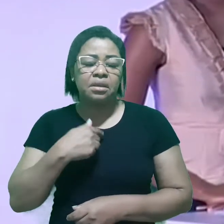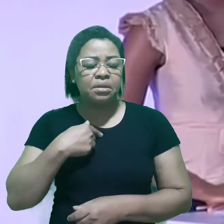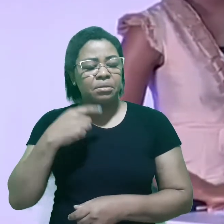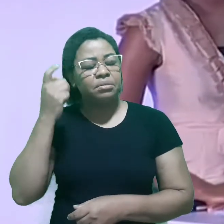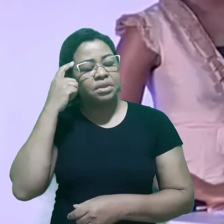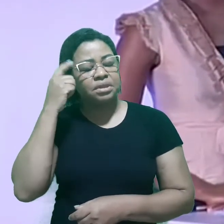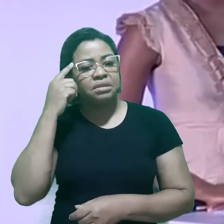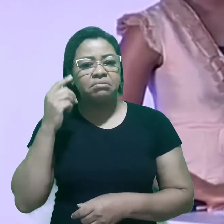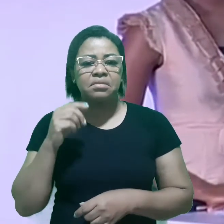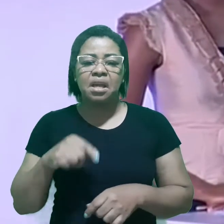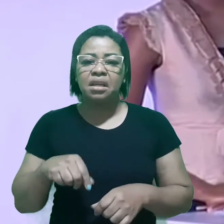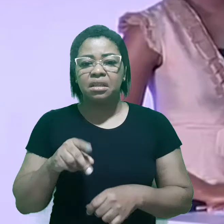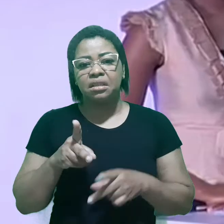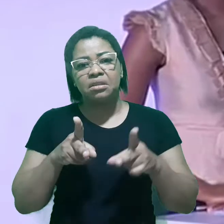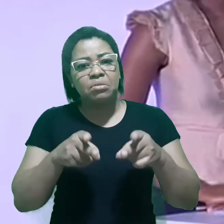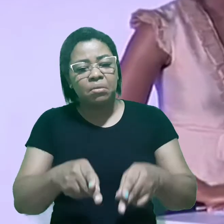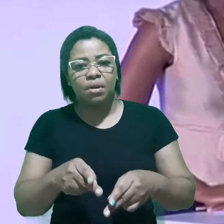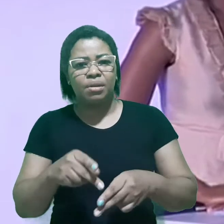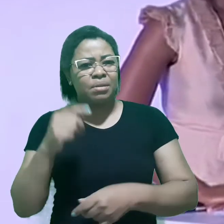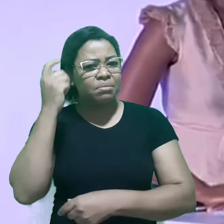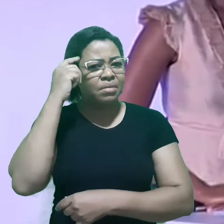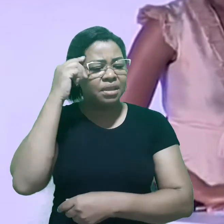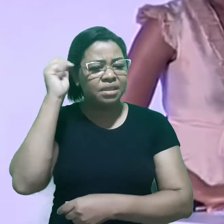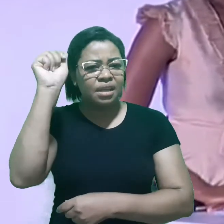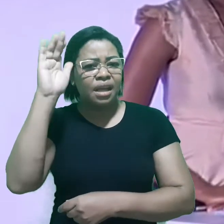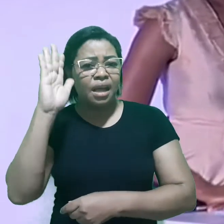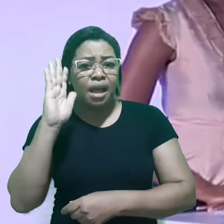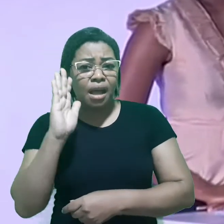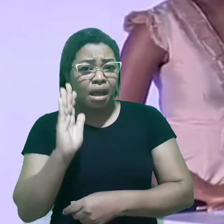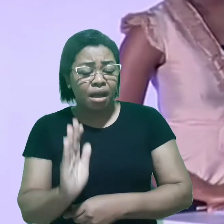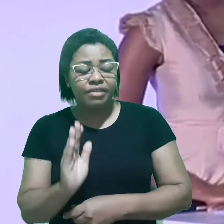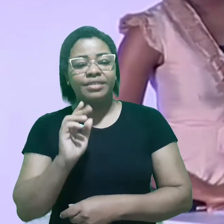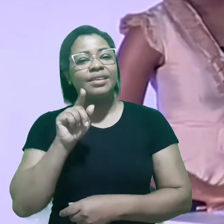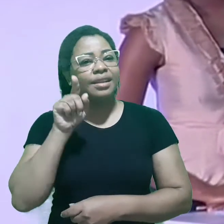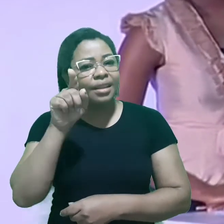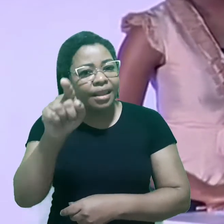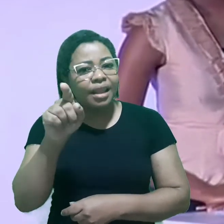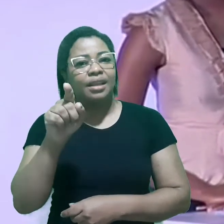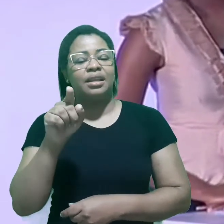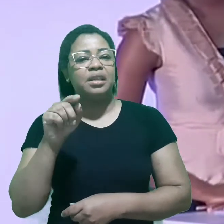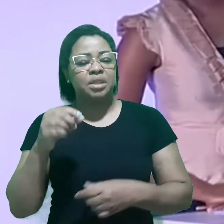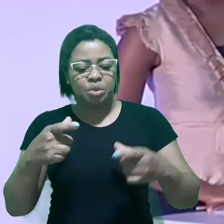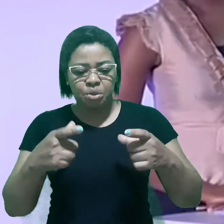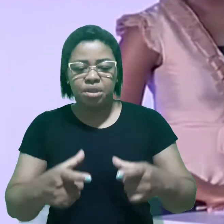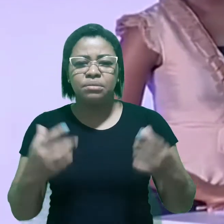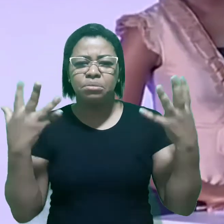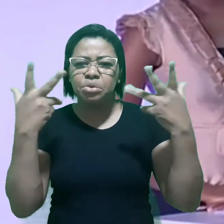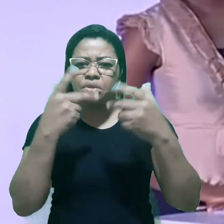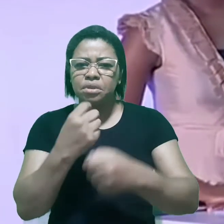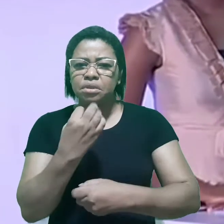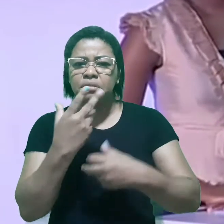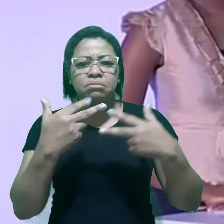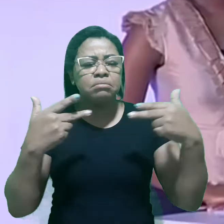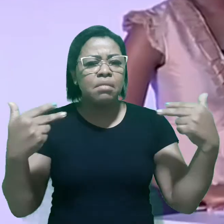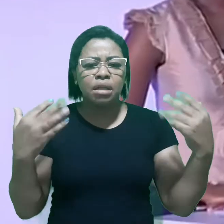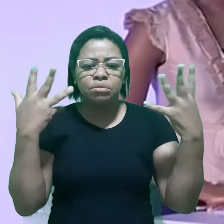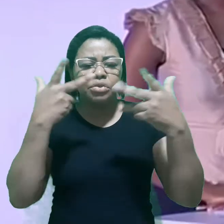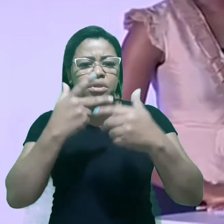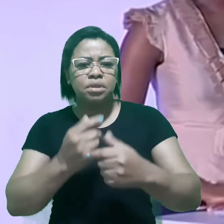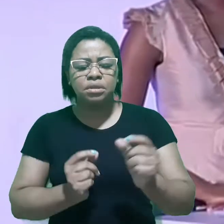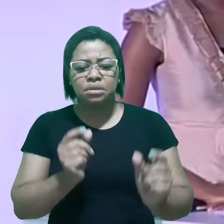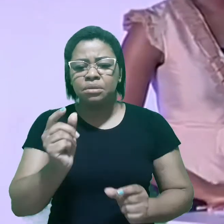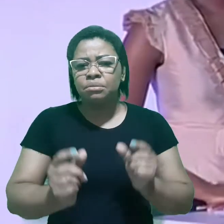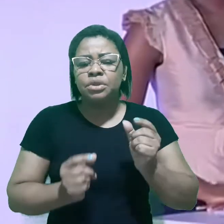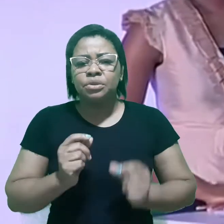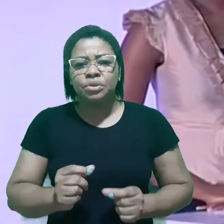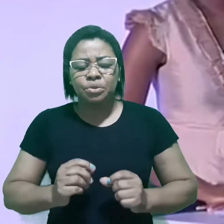lugar de lindas paisagens, com maravilhosos animais e pessoas incompreensíveis, lutando guerras sem sentido, morrendo